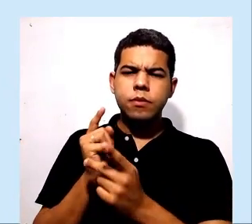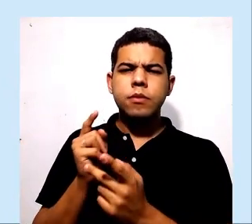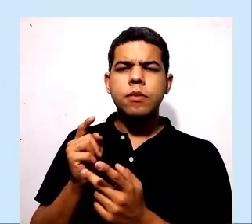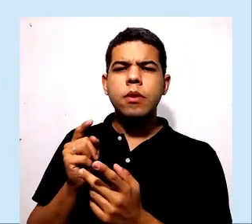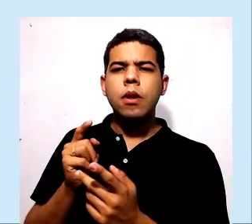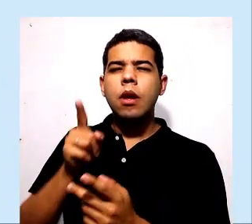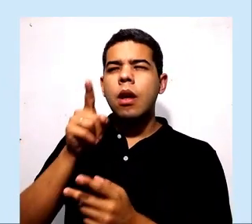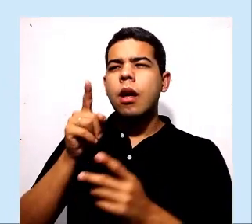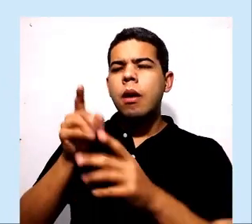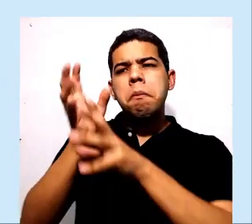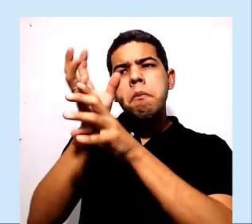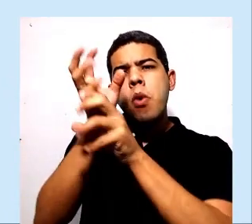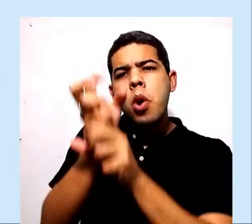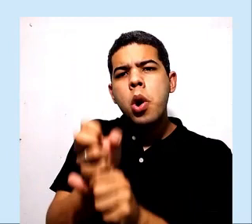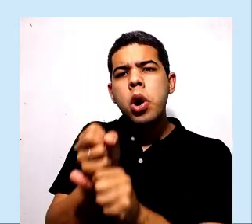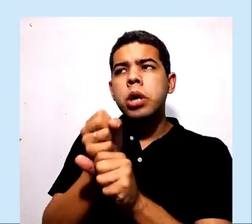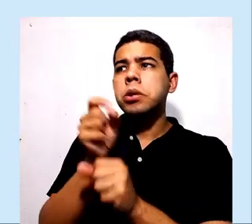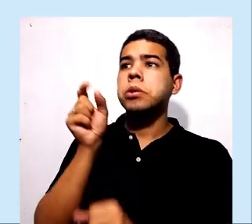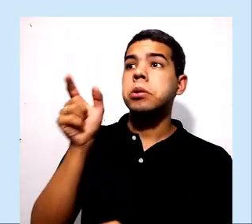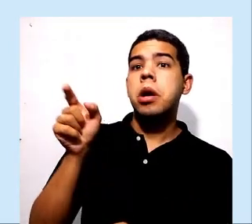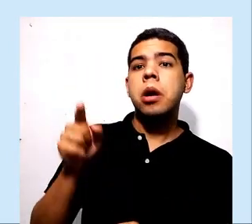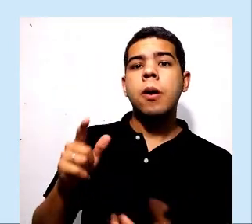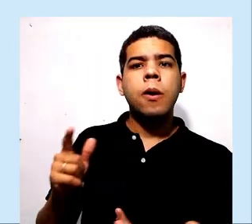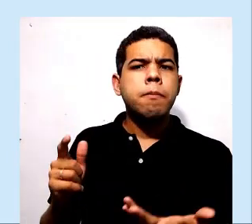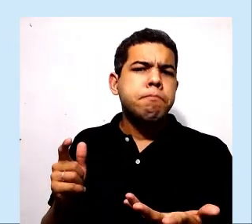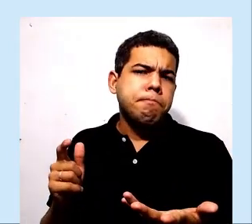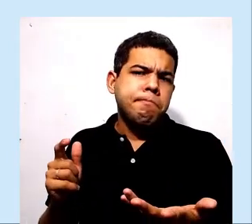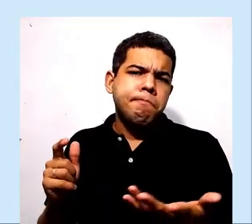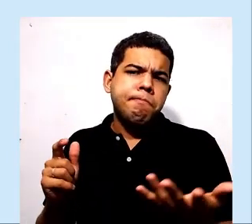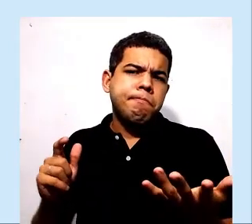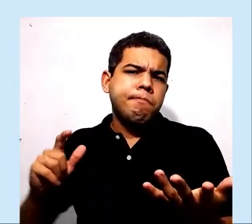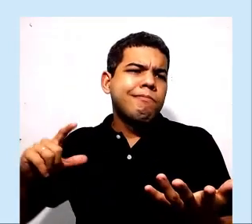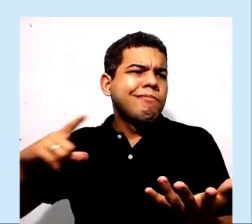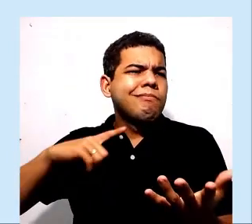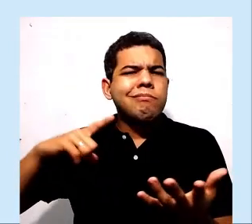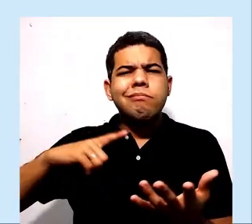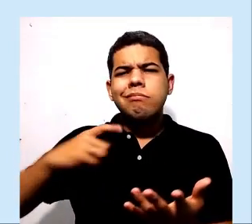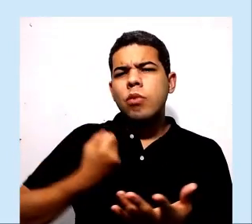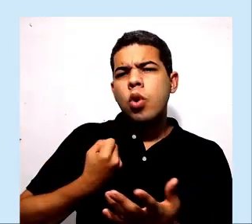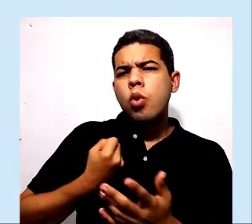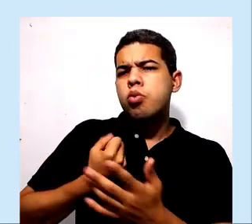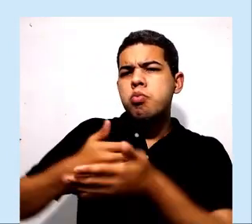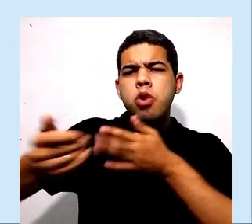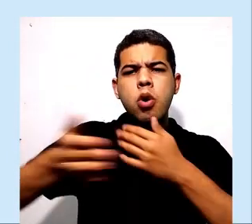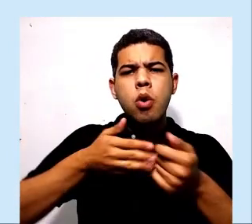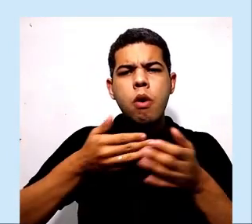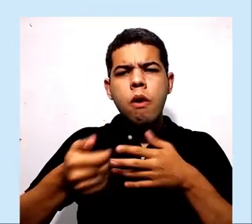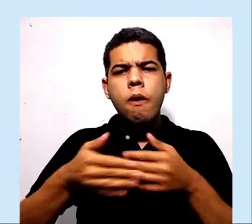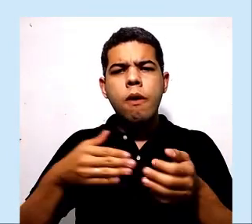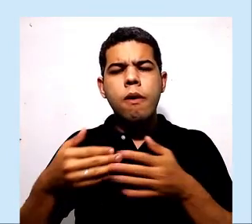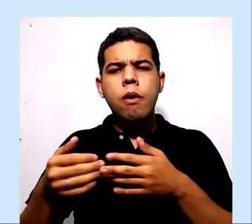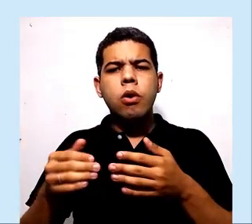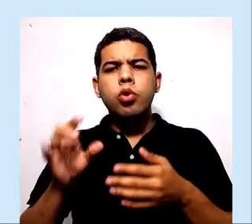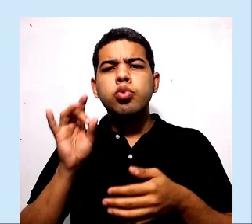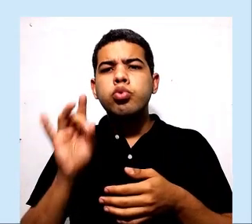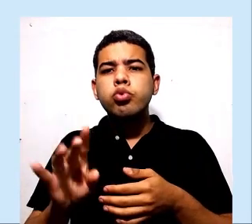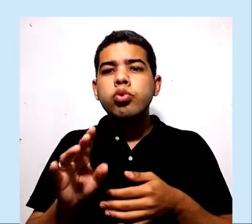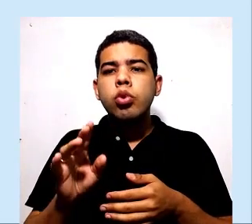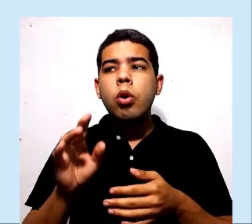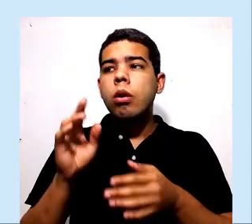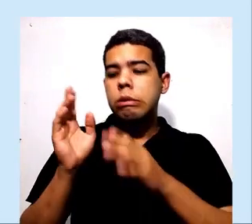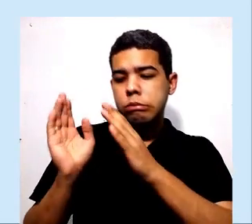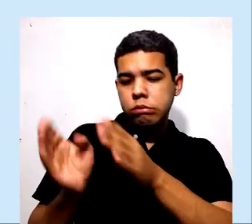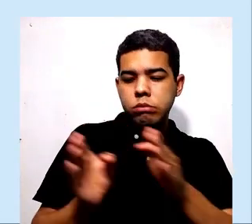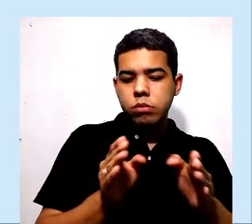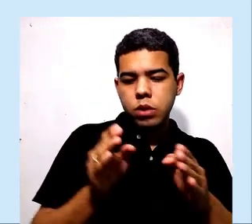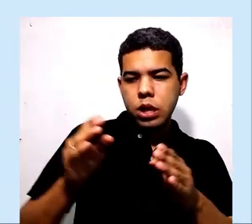uma expressão algébrica onde eu posso encontrar qualquer um elemento baseado na sua